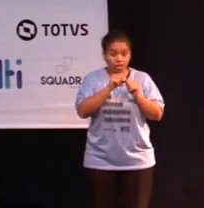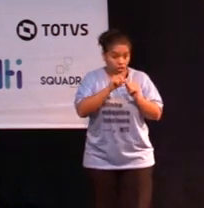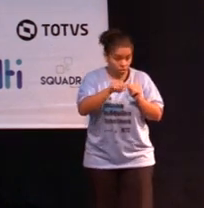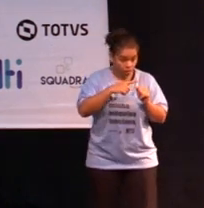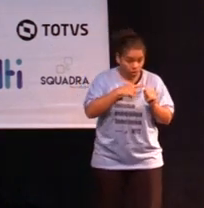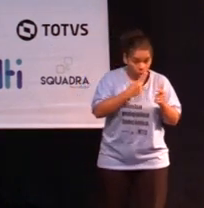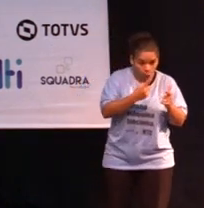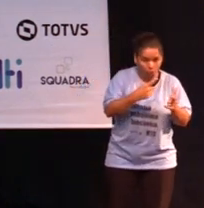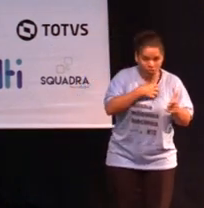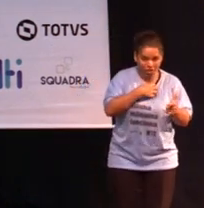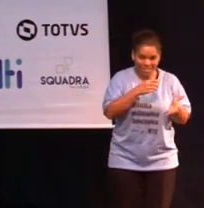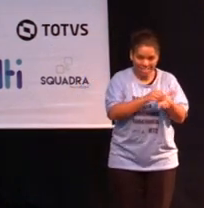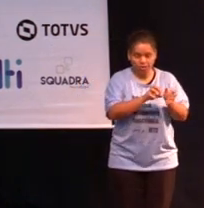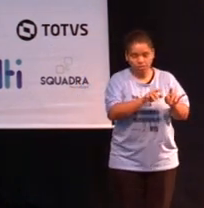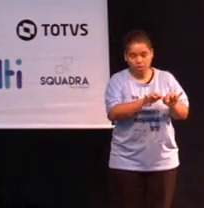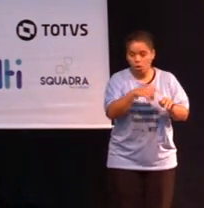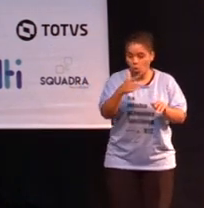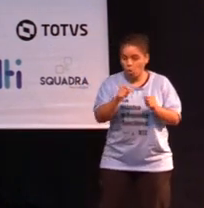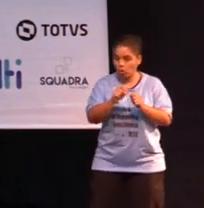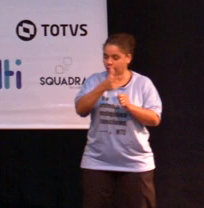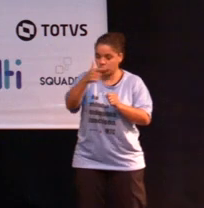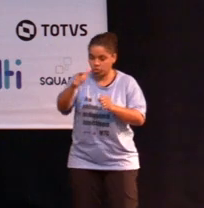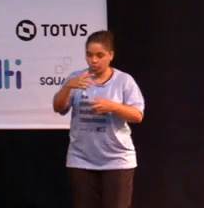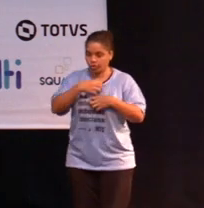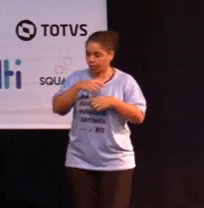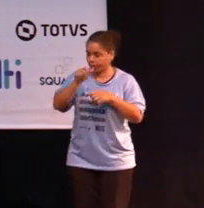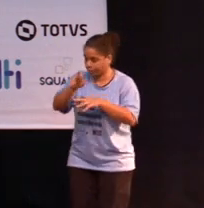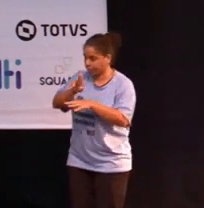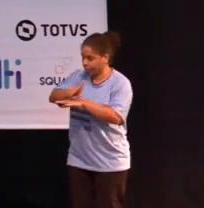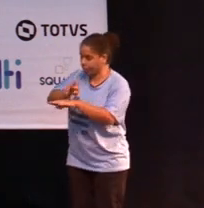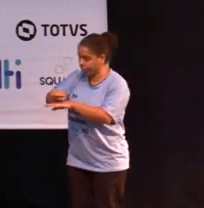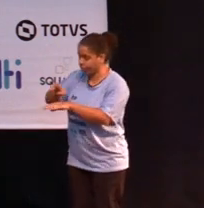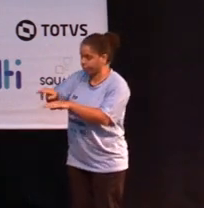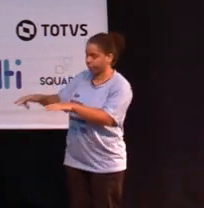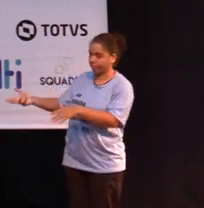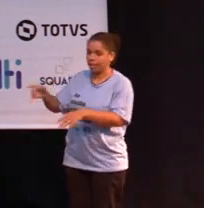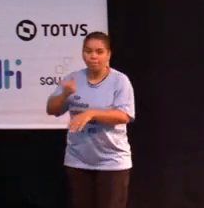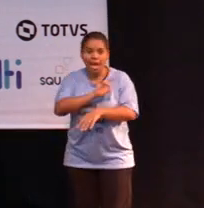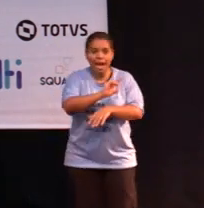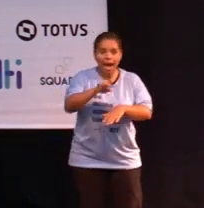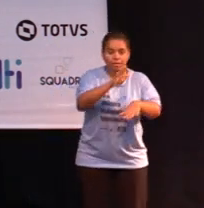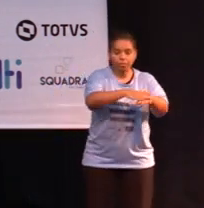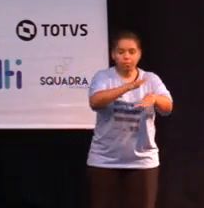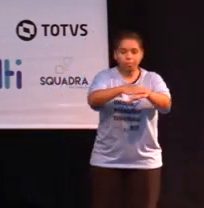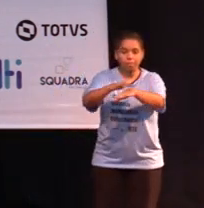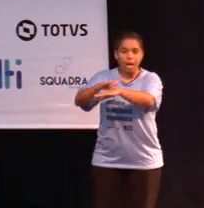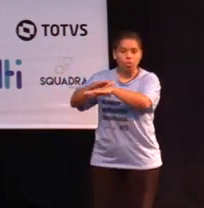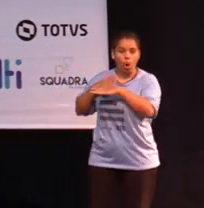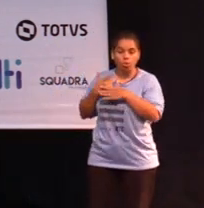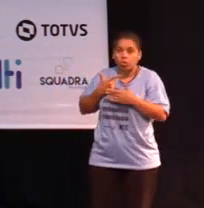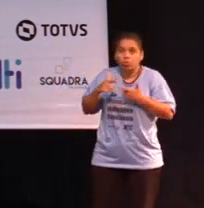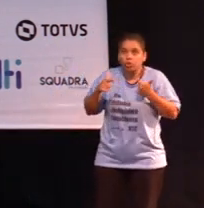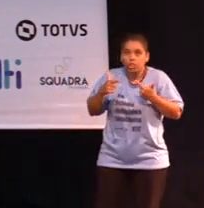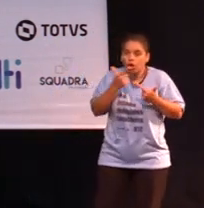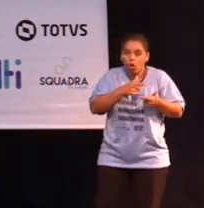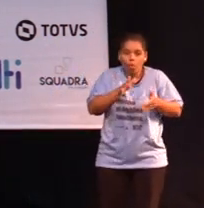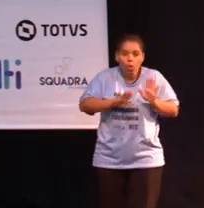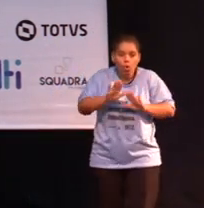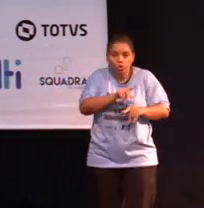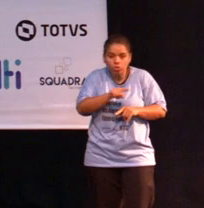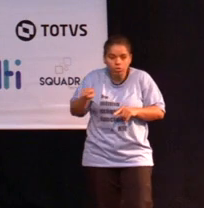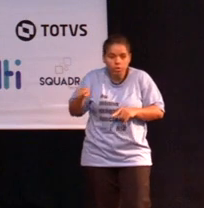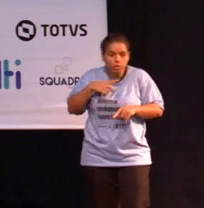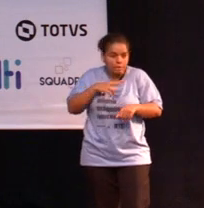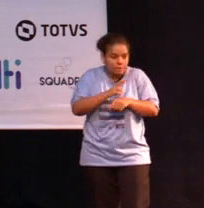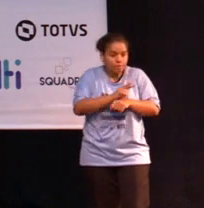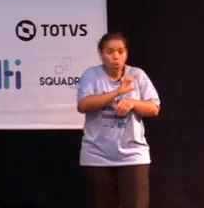de um jeito ou fazer de outro fazer de outro porque o trabalho artesanal né você não tinha nenhum não há forma de controlar automaticamente isso